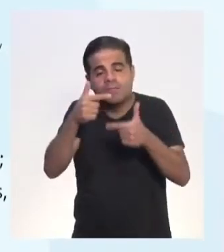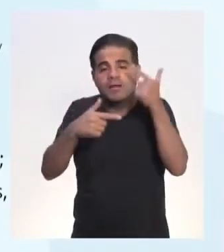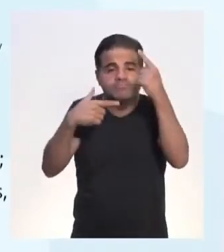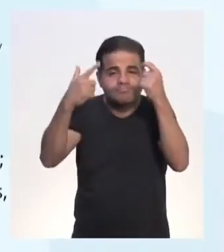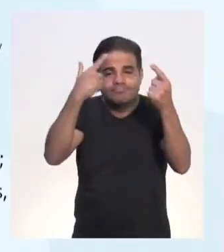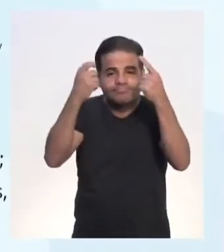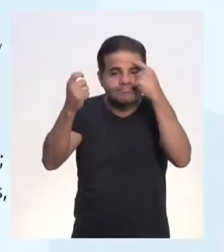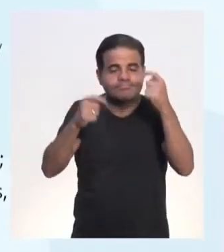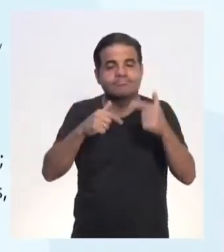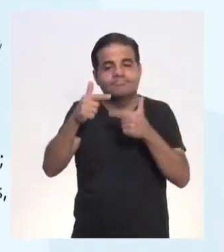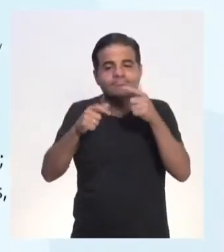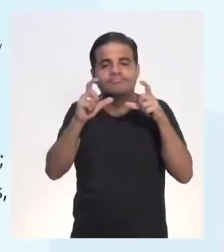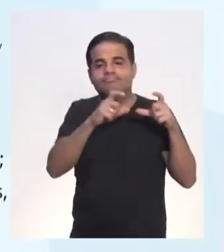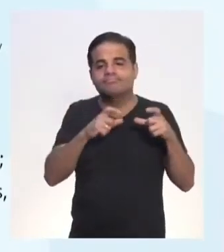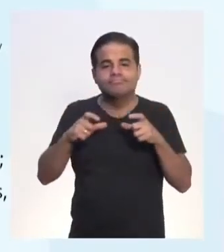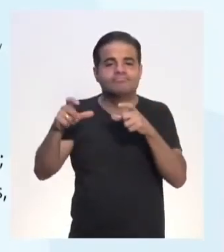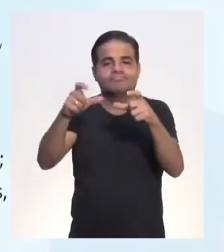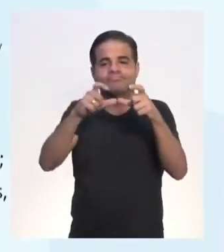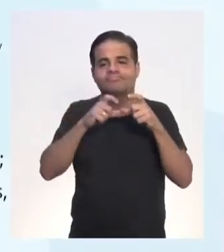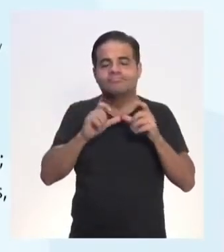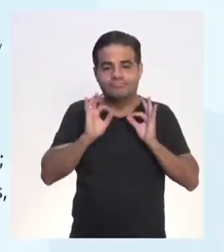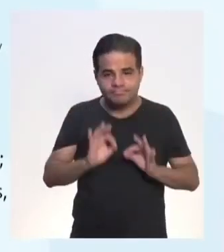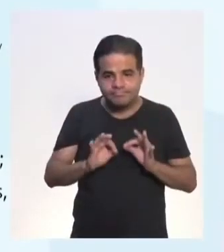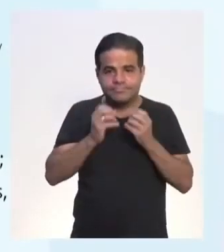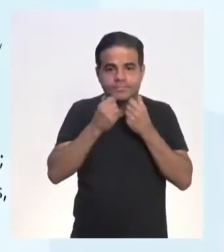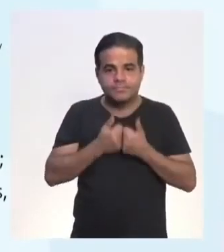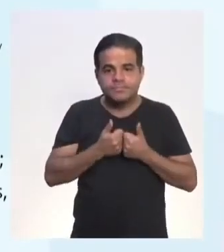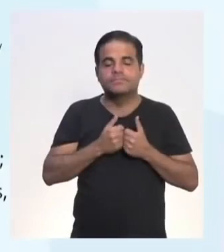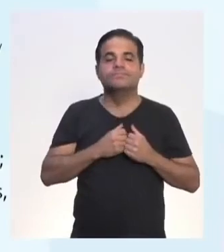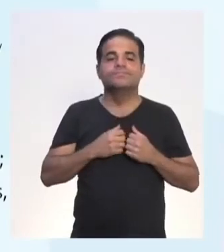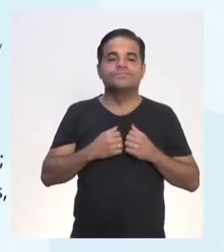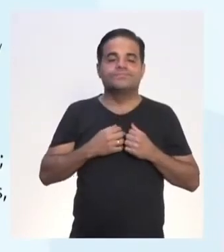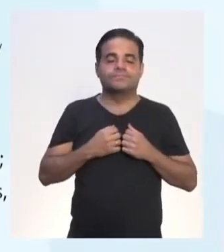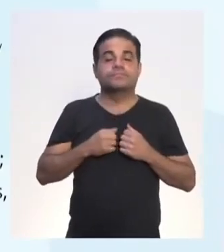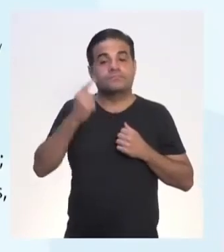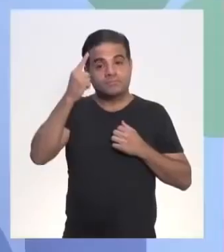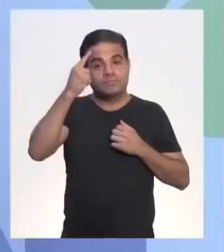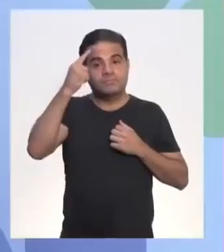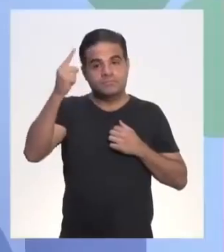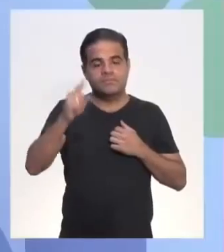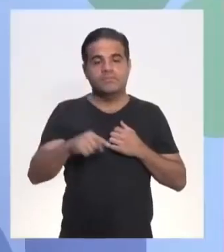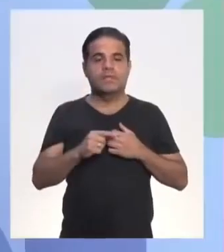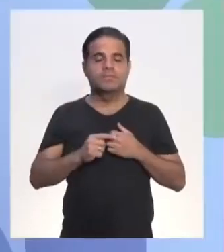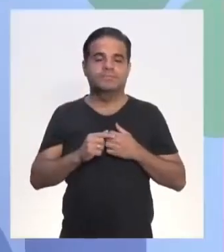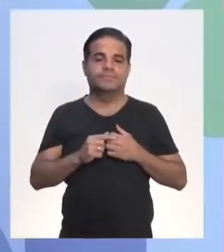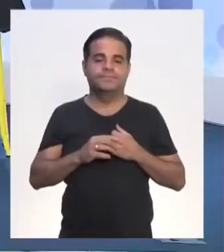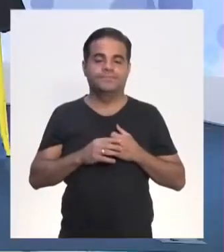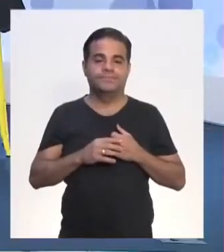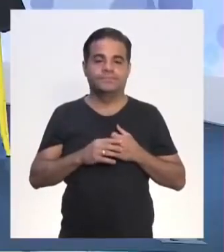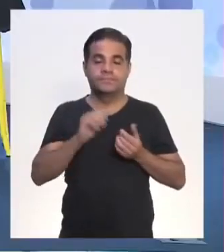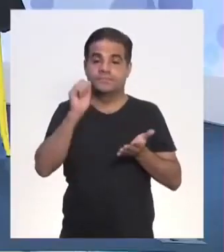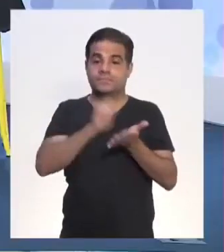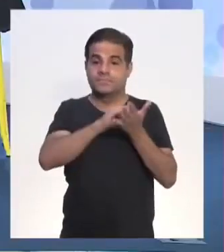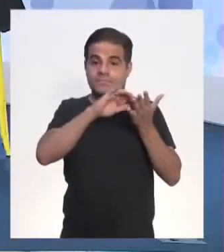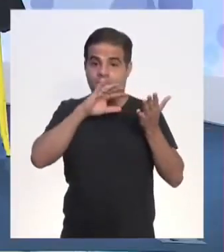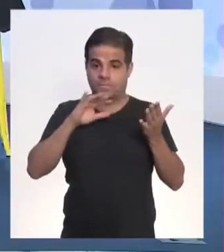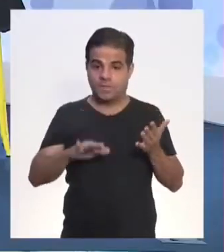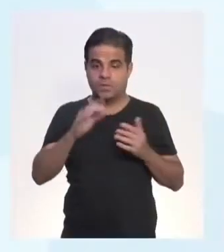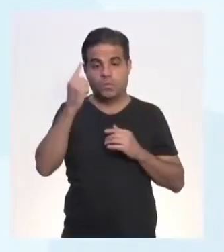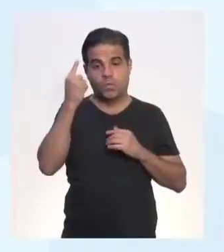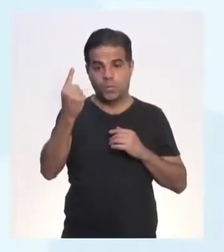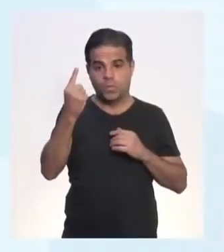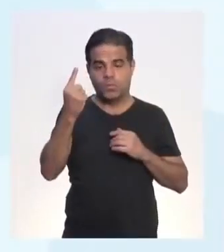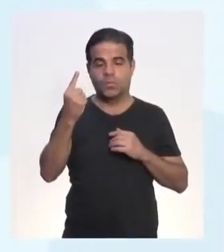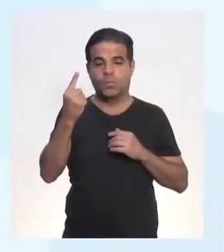de localização. Tudo bem? Tá? Essa é a ideia. Tá ali, tá? Atividade 1,